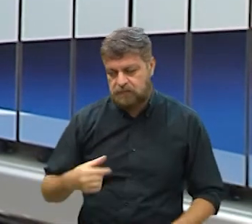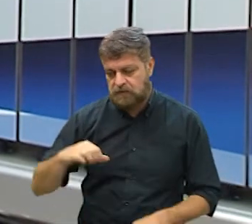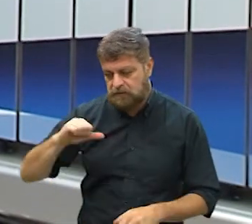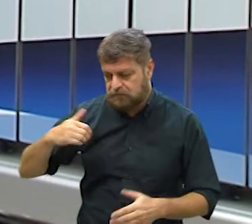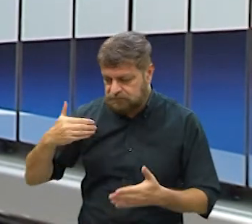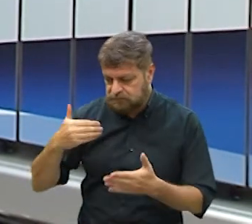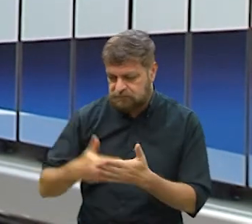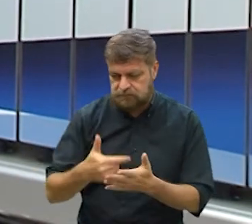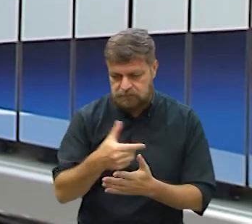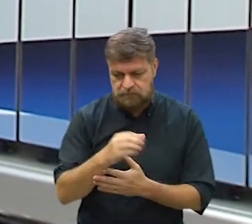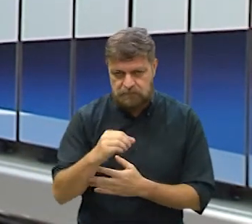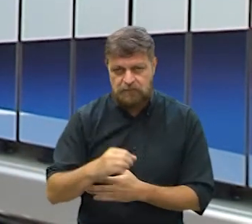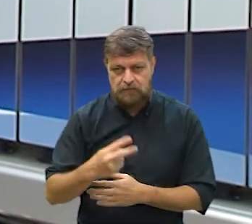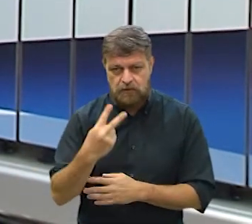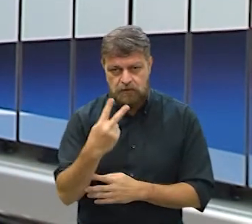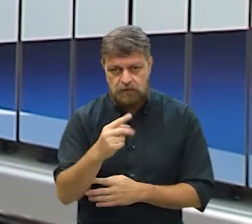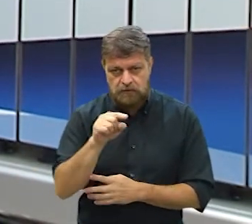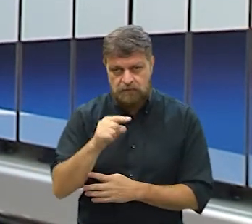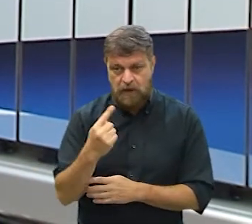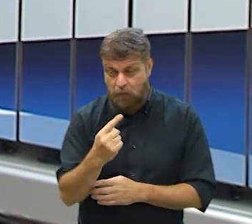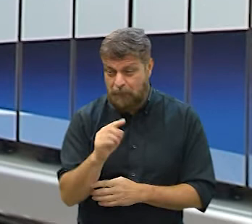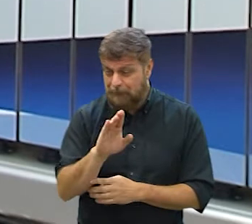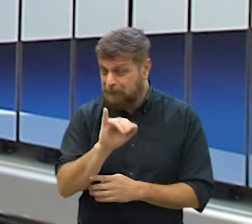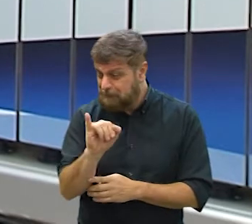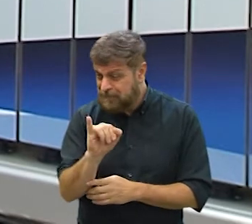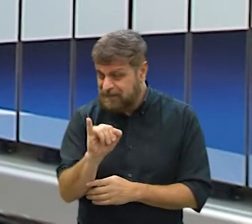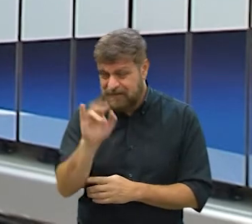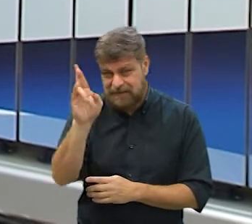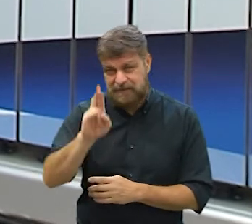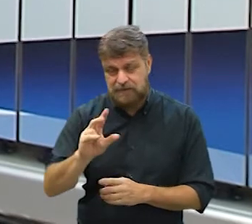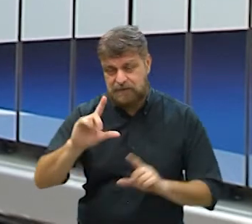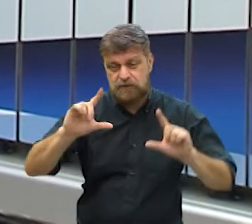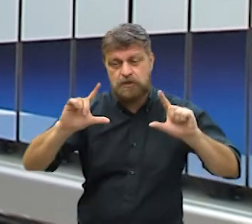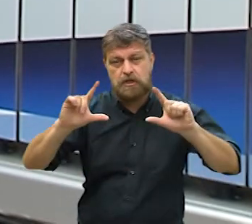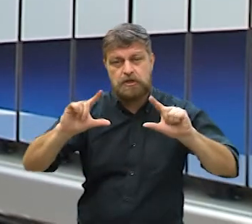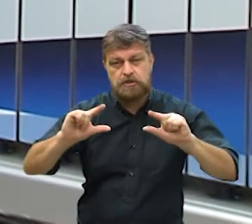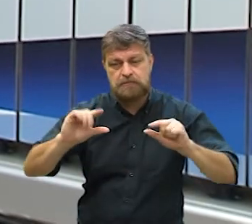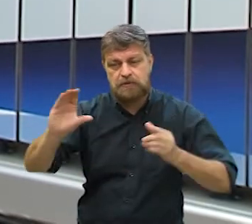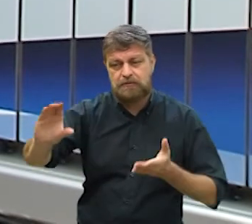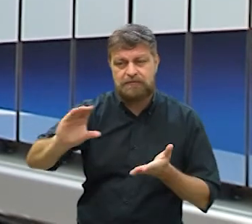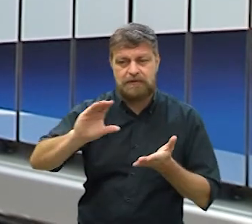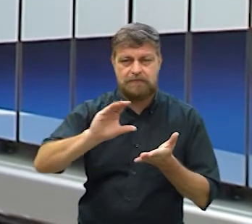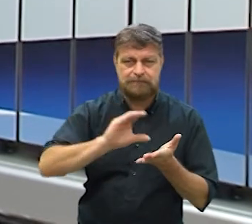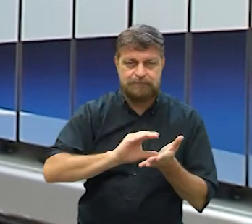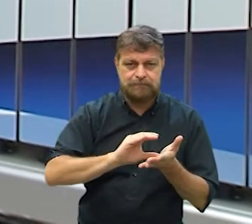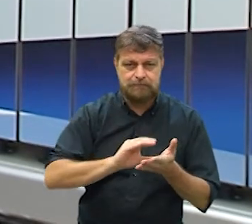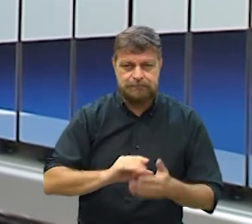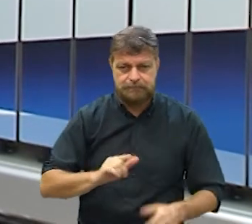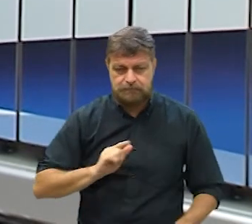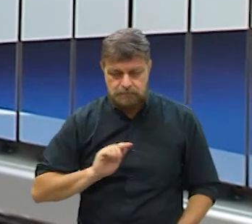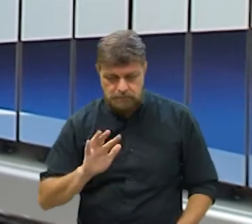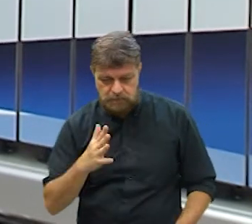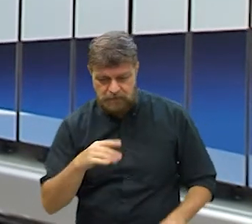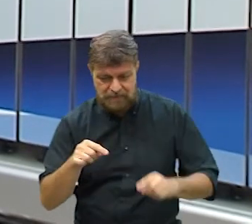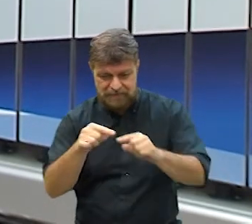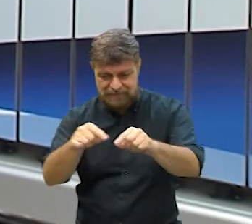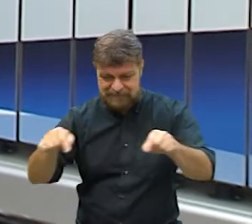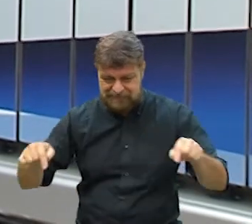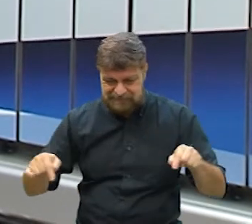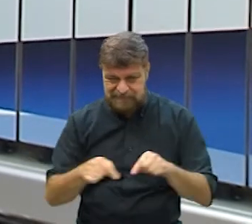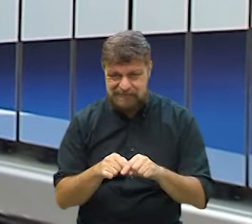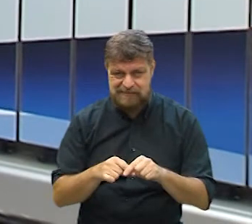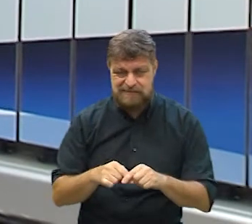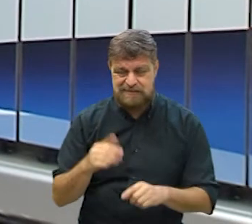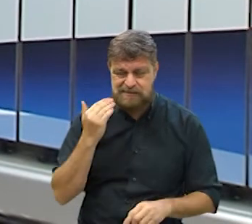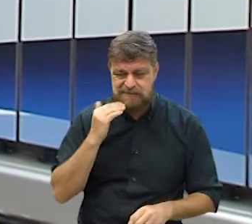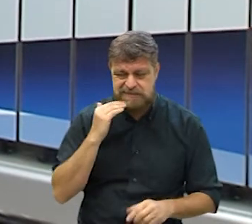2020, foram 2,1 bilhões a menos repassados para a iniciativa. Isso impactou as ocupações